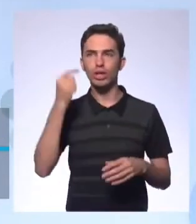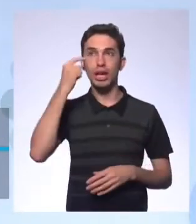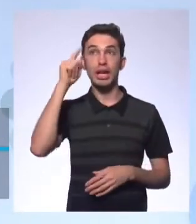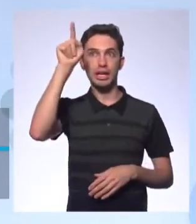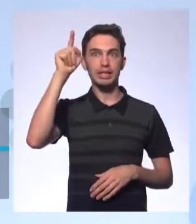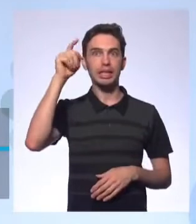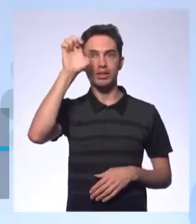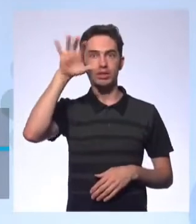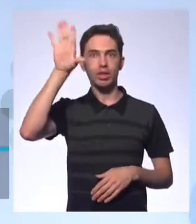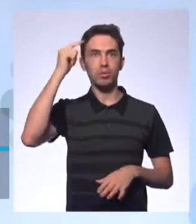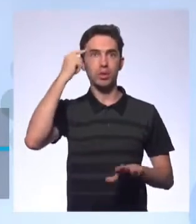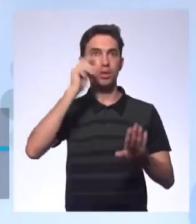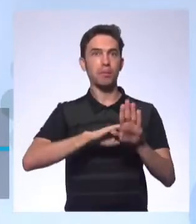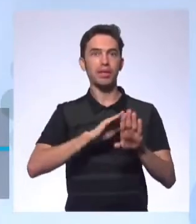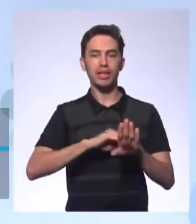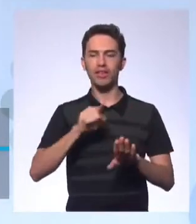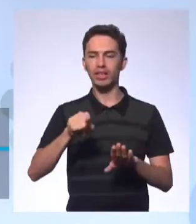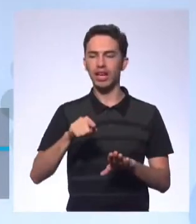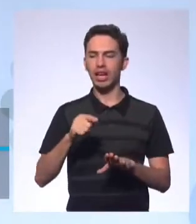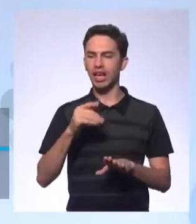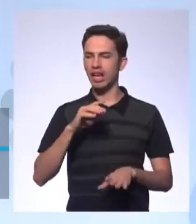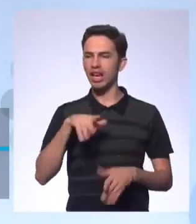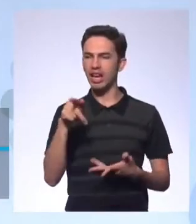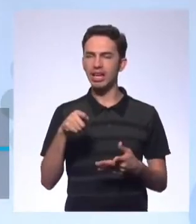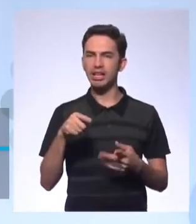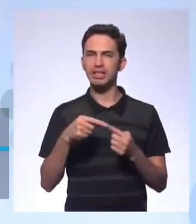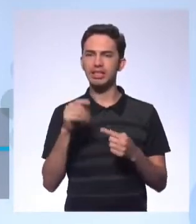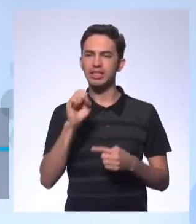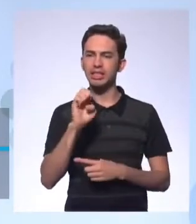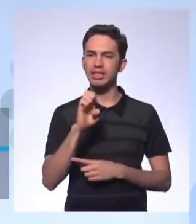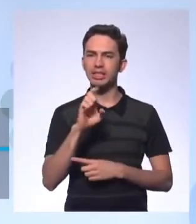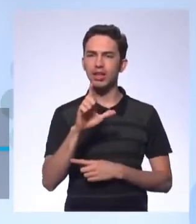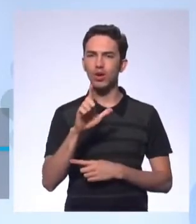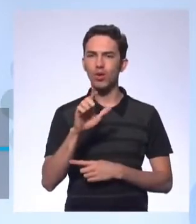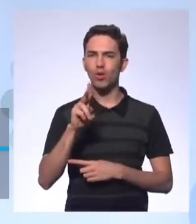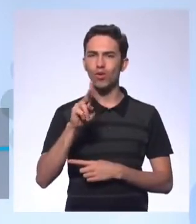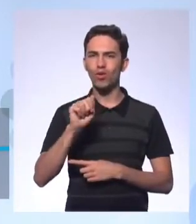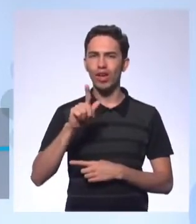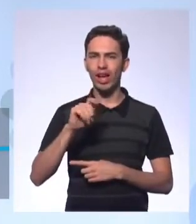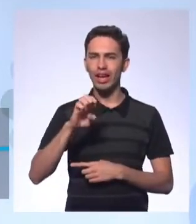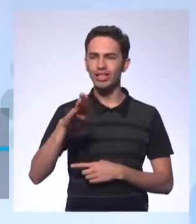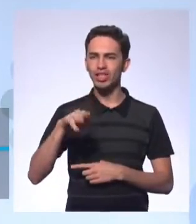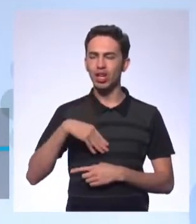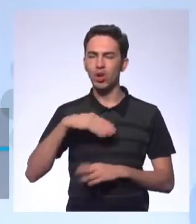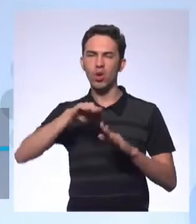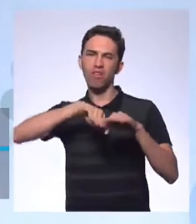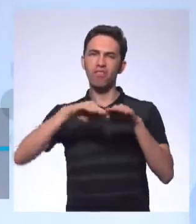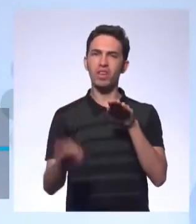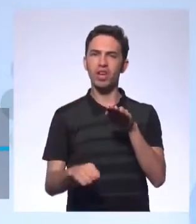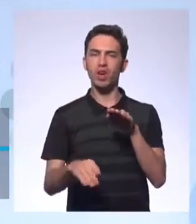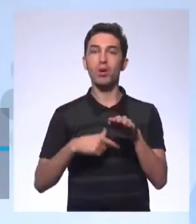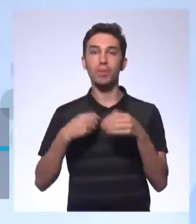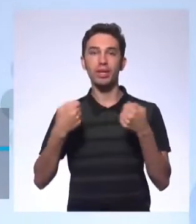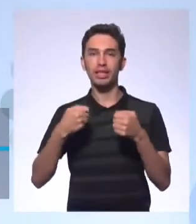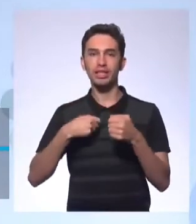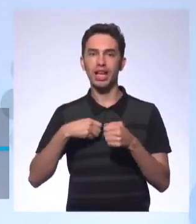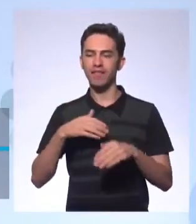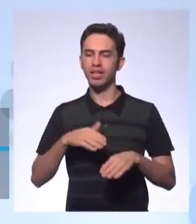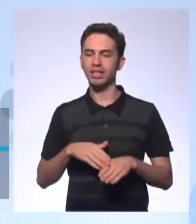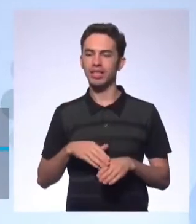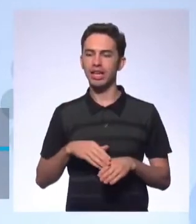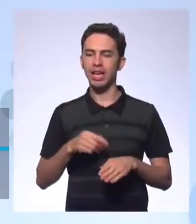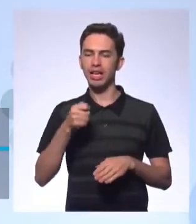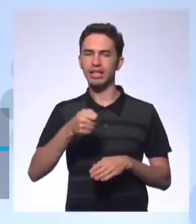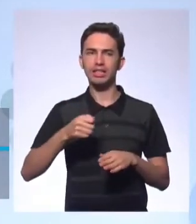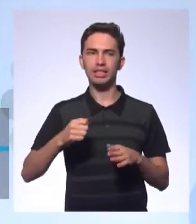consideravam selvagens, inferiores, deveriam assumir, aprender, se imergir na